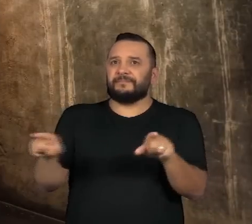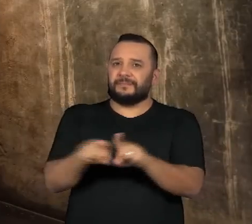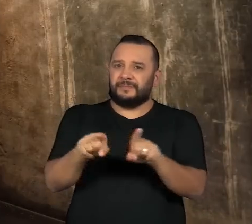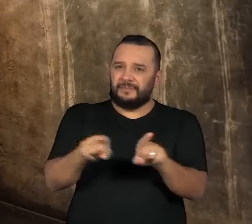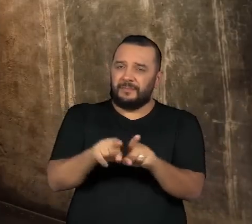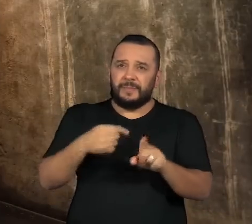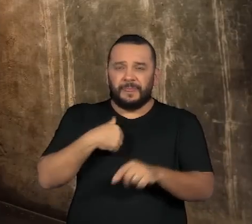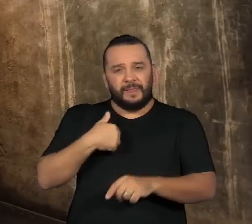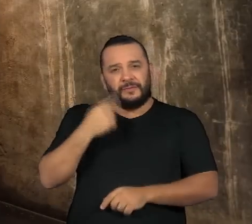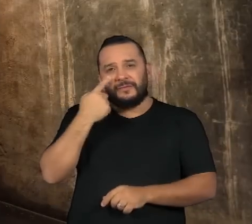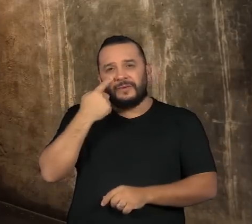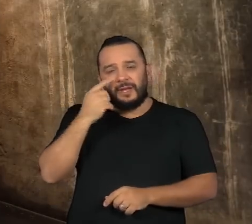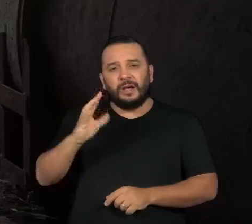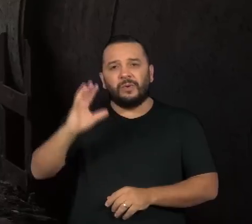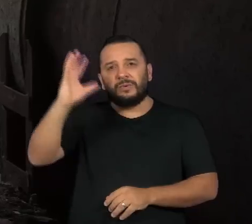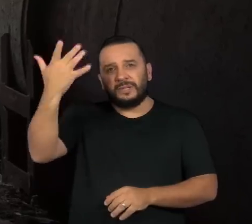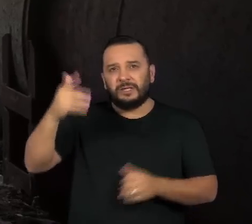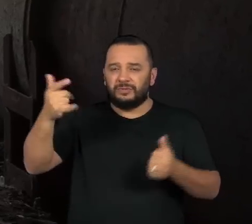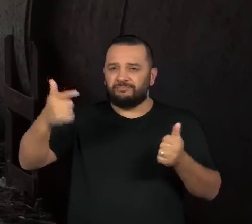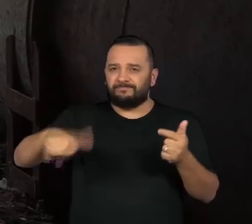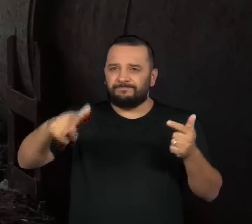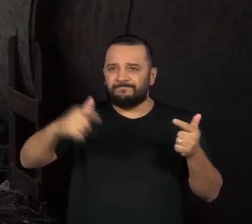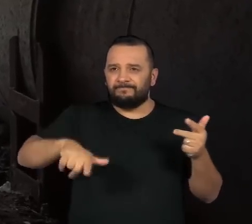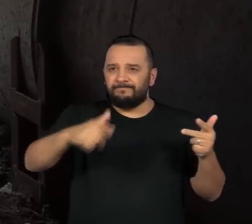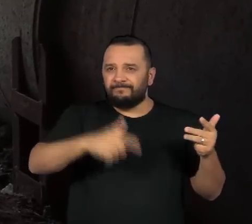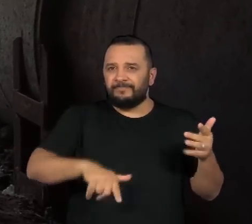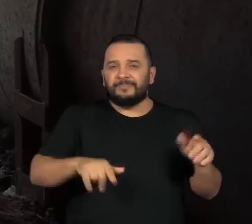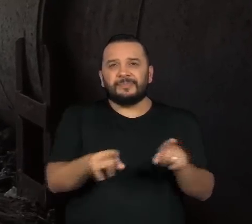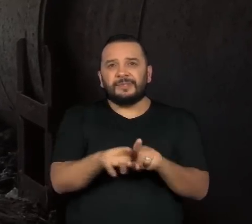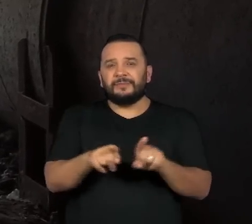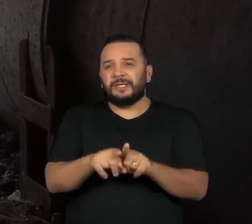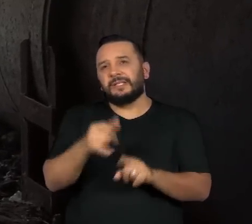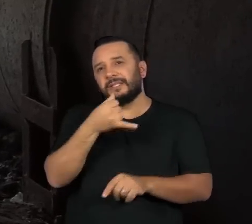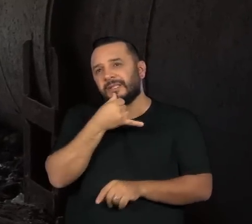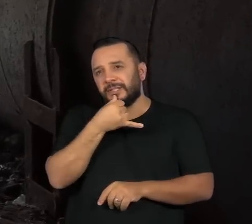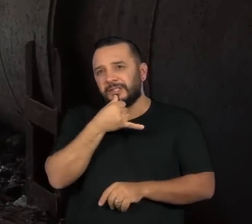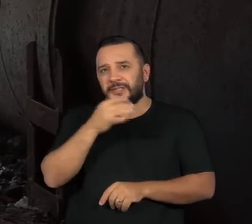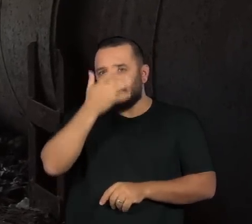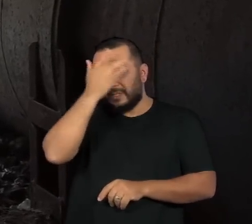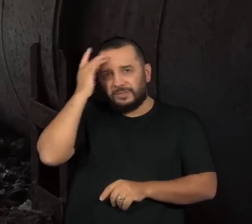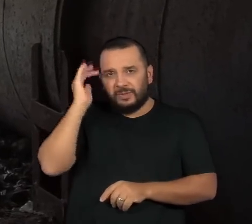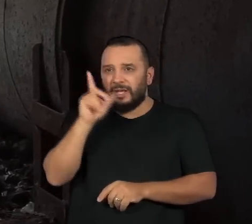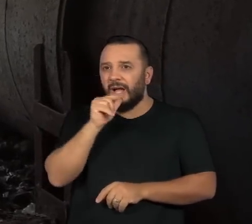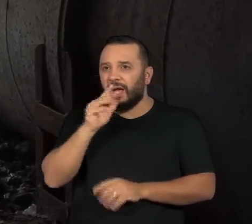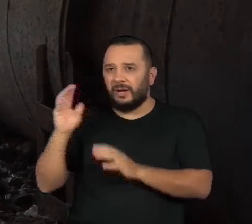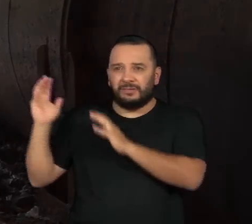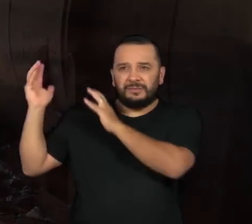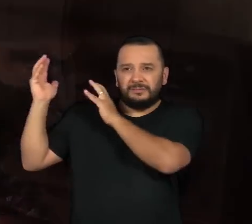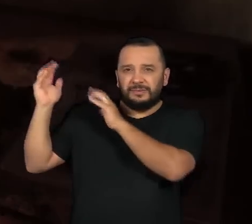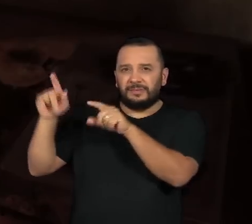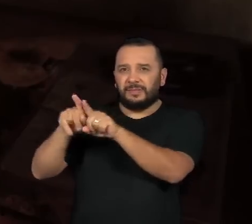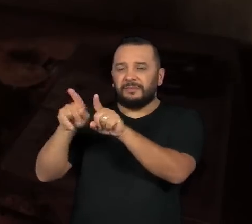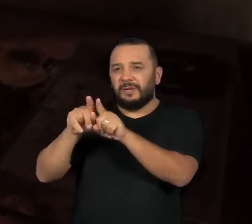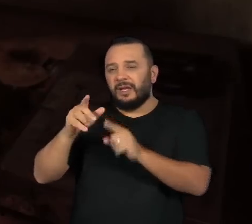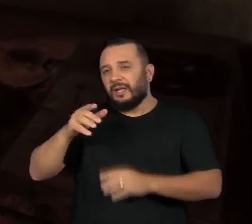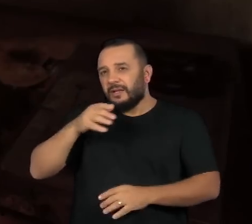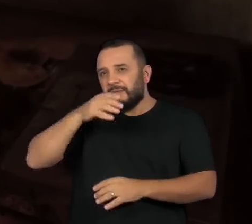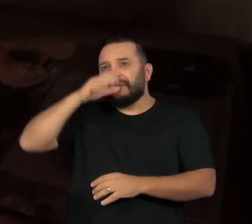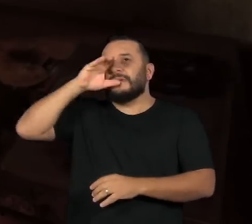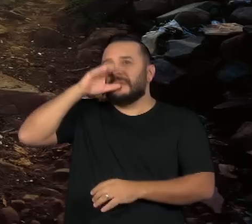situação recorrente e triste de pessoas carregando água, de pessoas bebendo água suja.